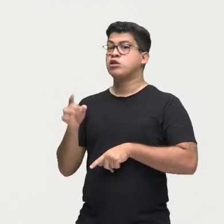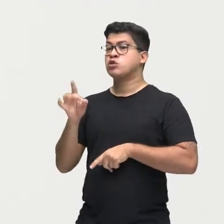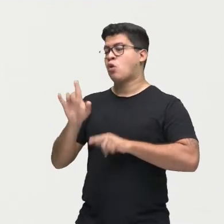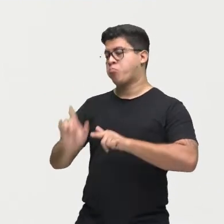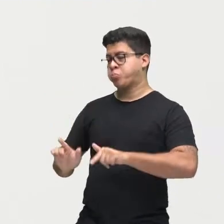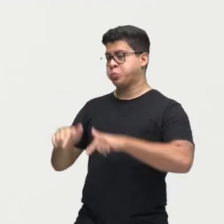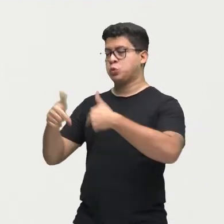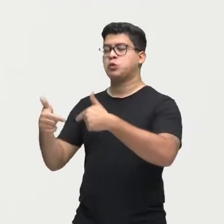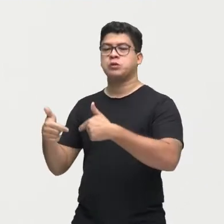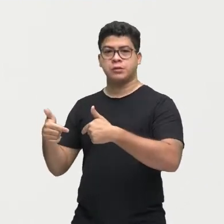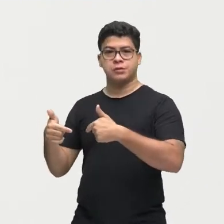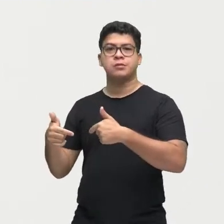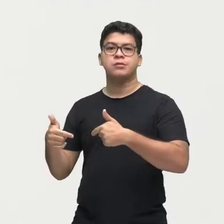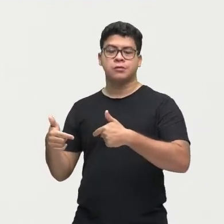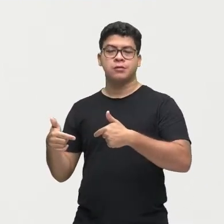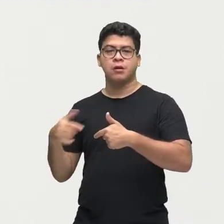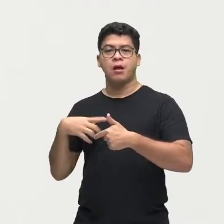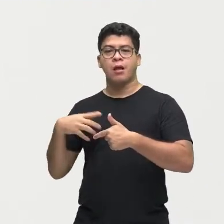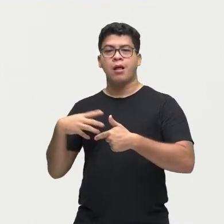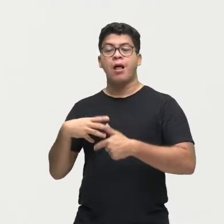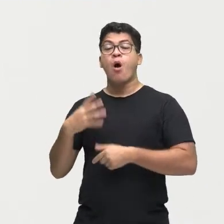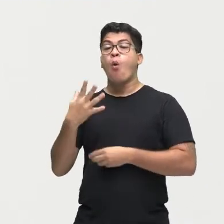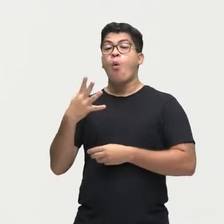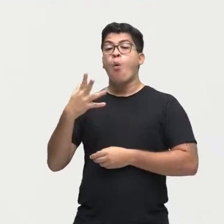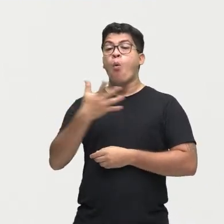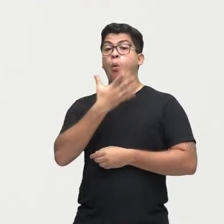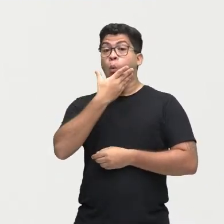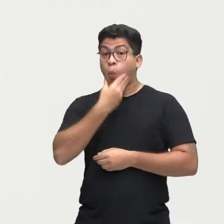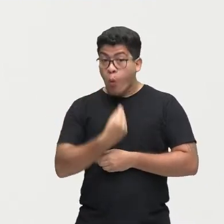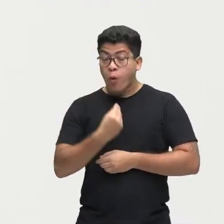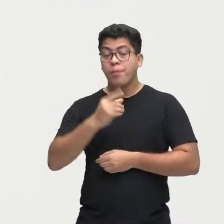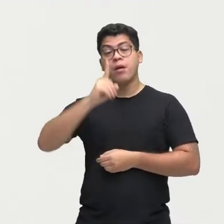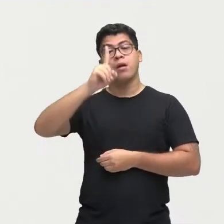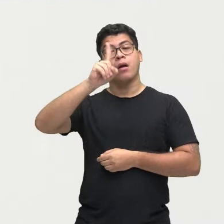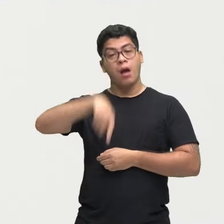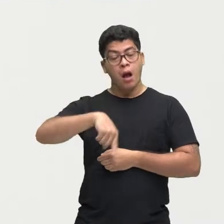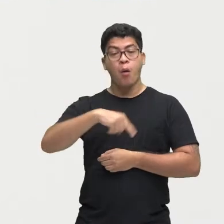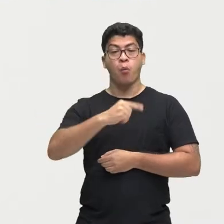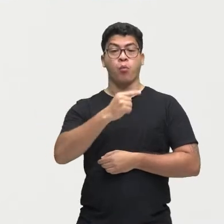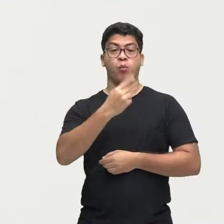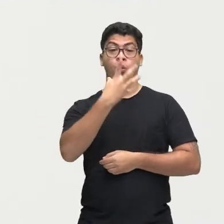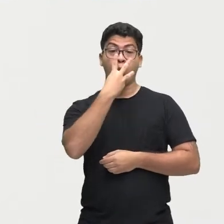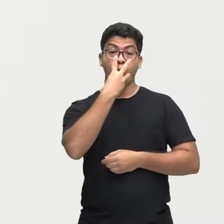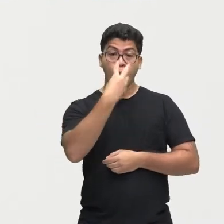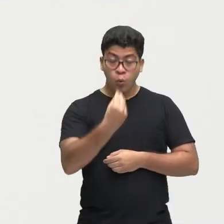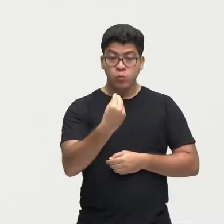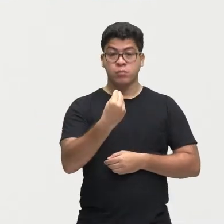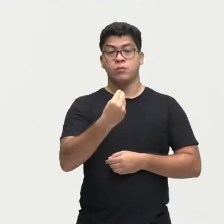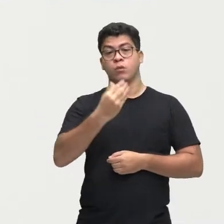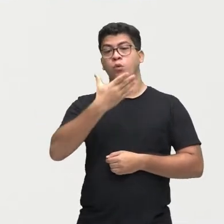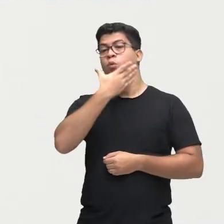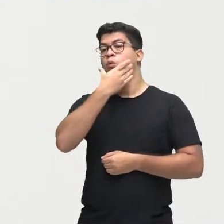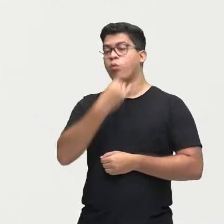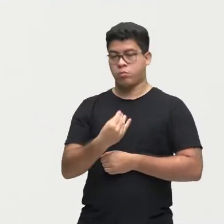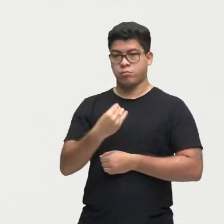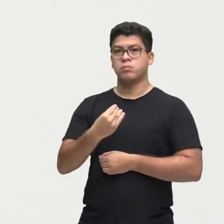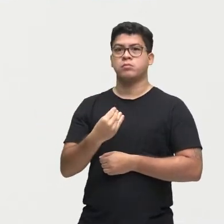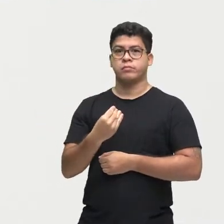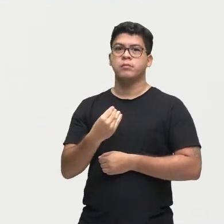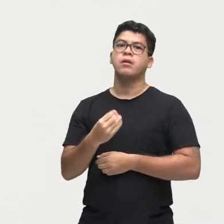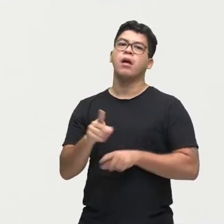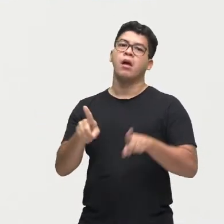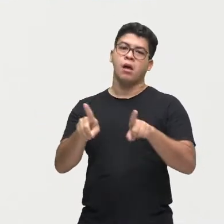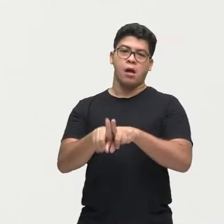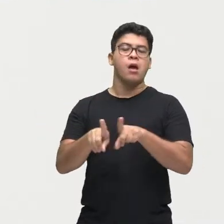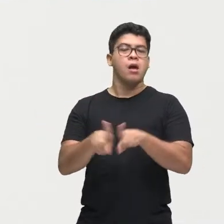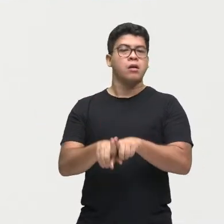do homem. Ou seja, que o próprio homem, não é mesmo, é quem ali o destrói, tá certo? Então assim,